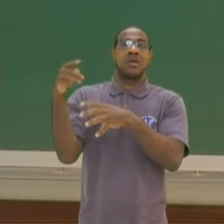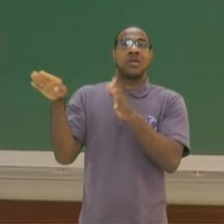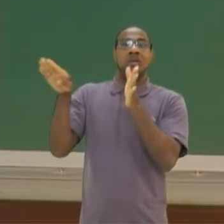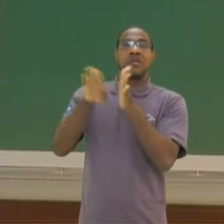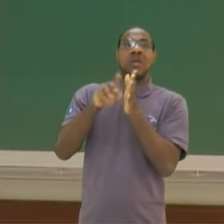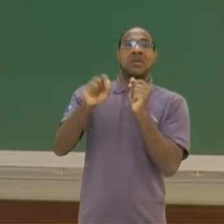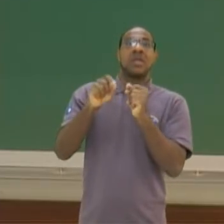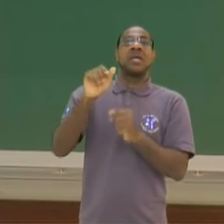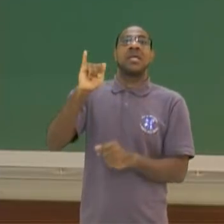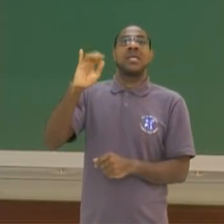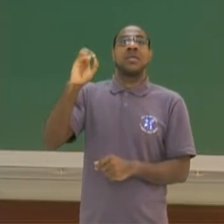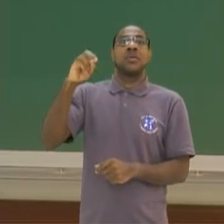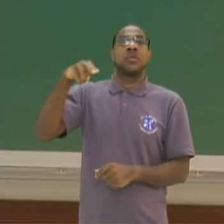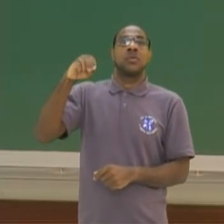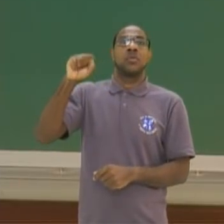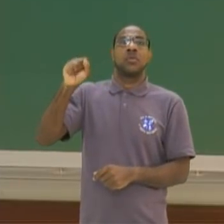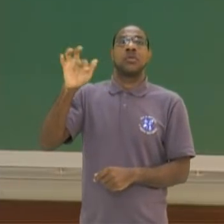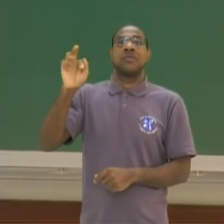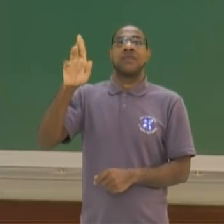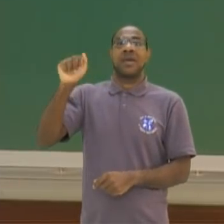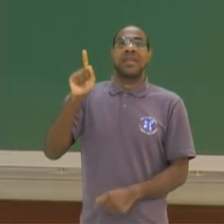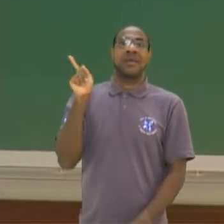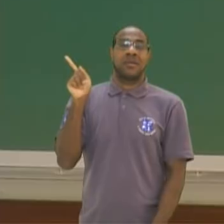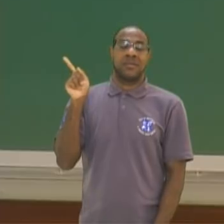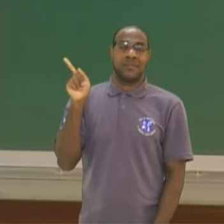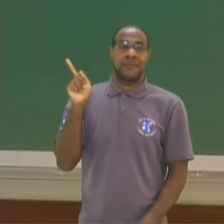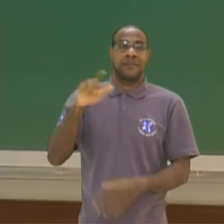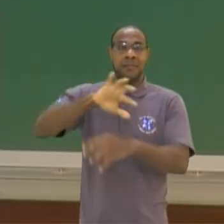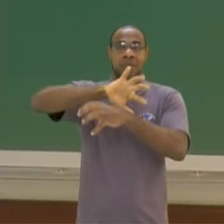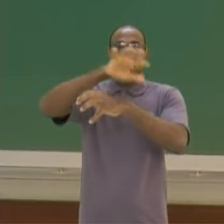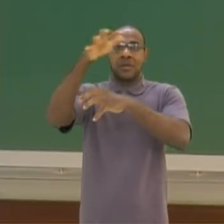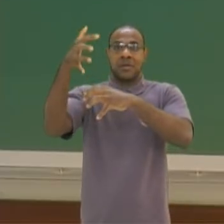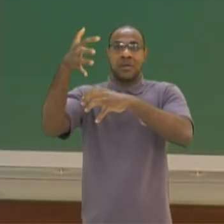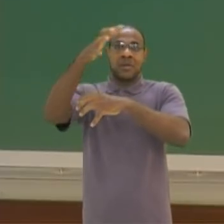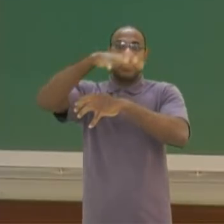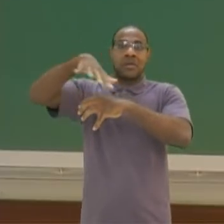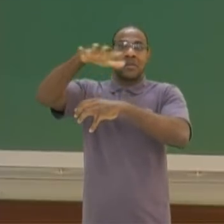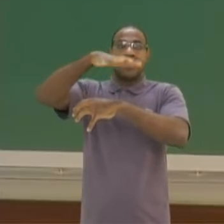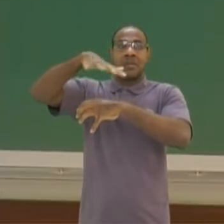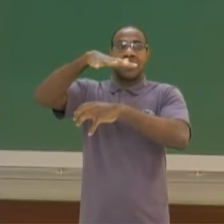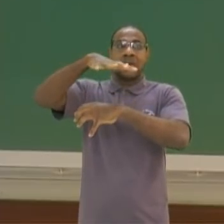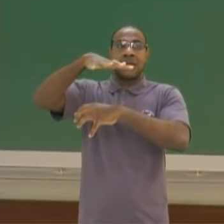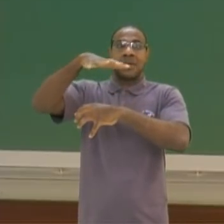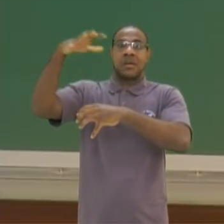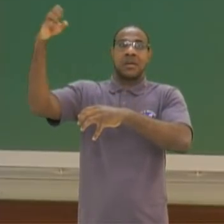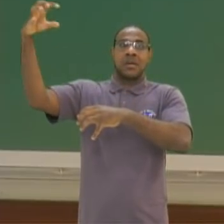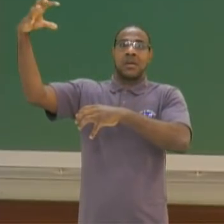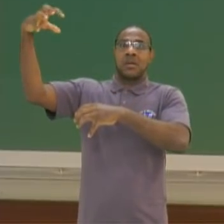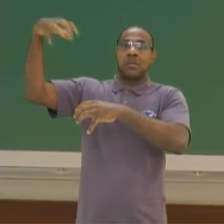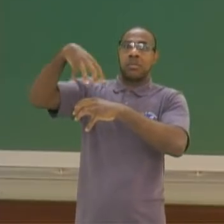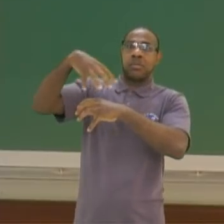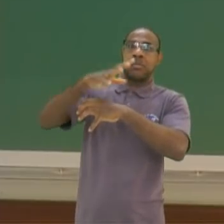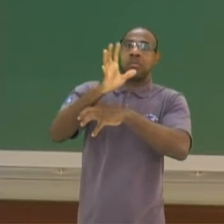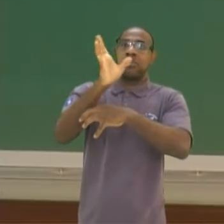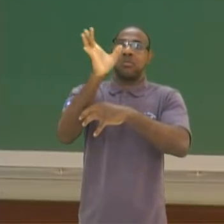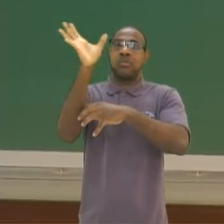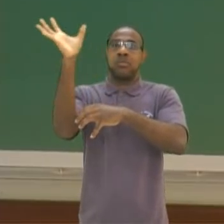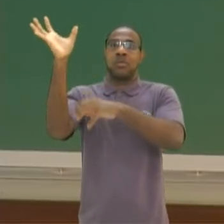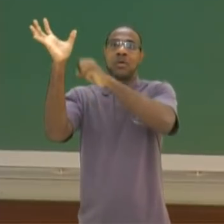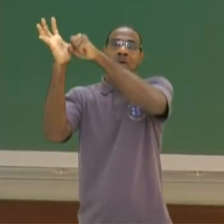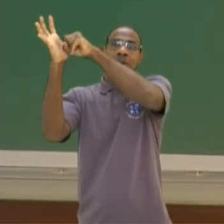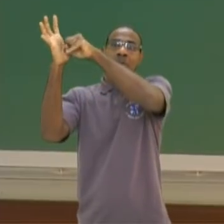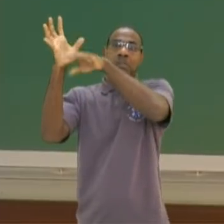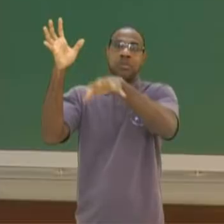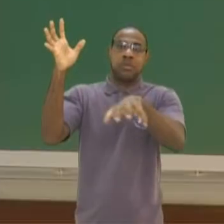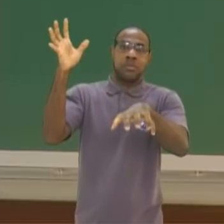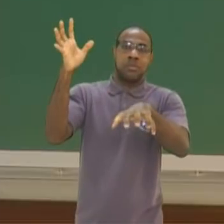na ionosfera, que é essa região da termosfera, essa onda de rádio bate e volta. Ela sobe de